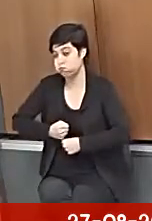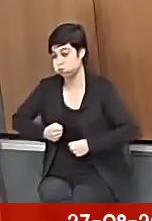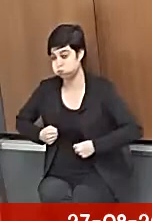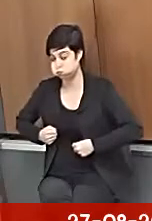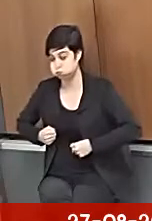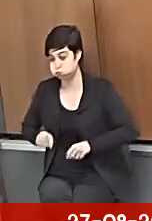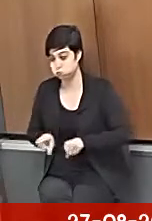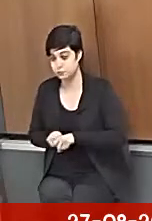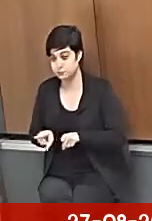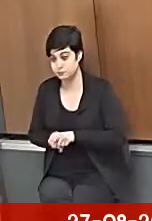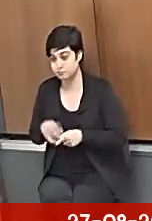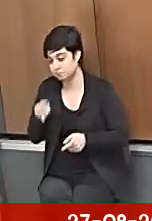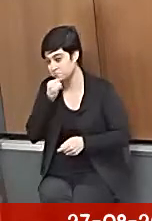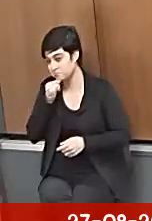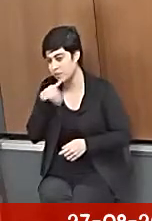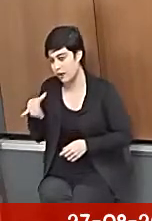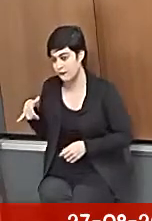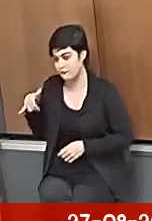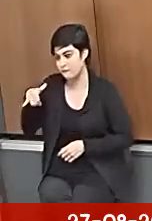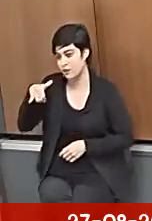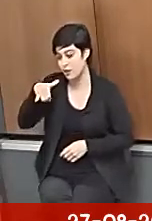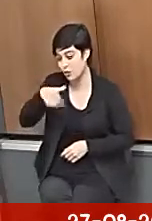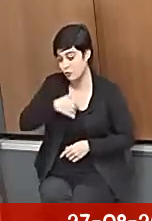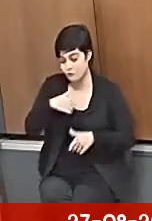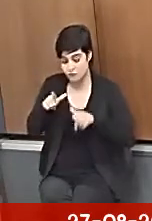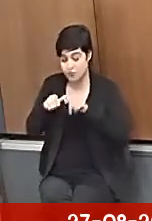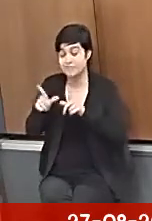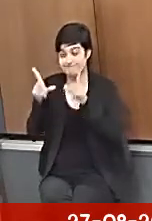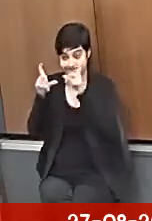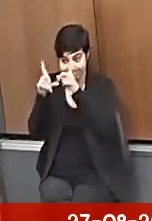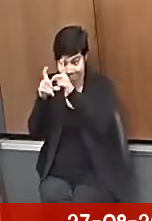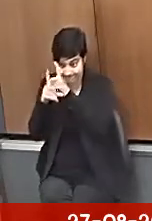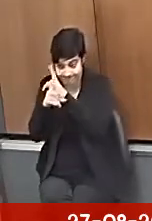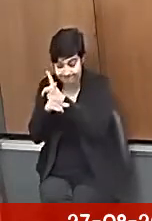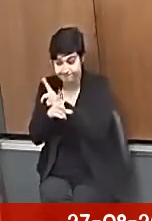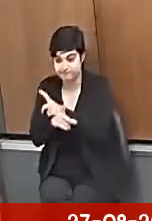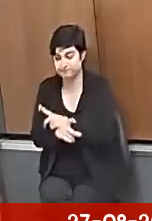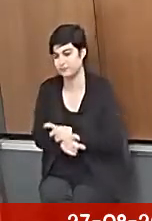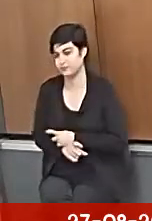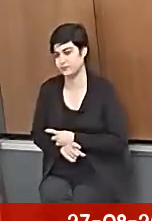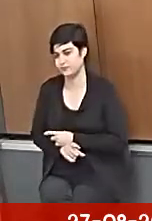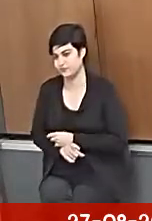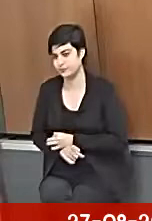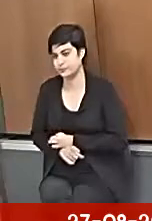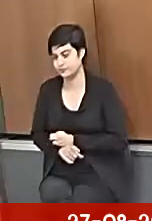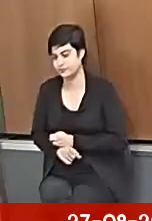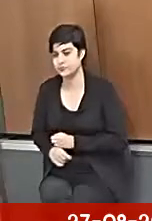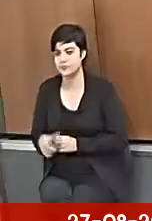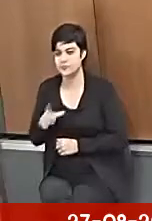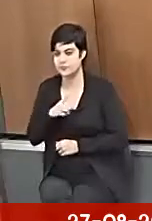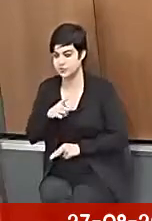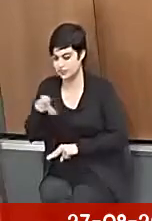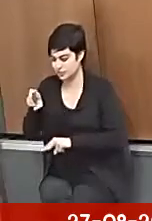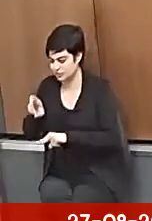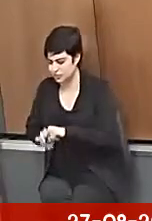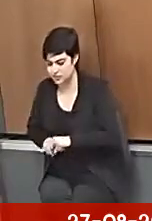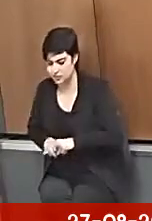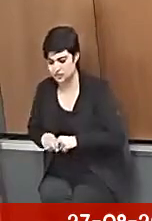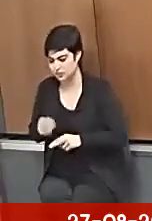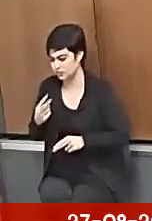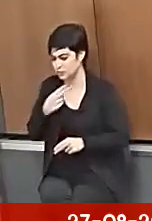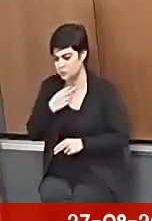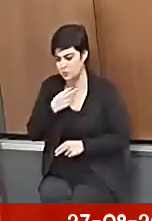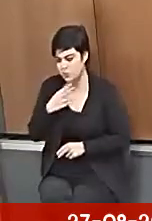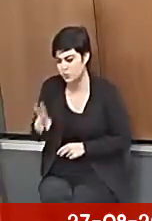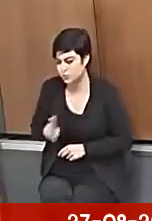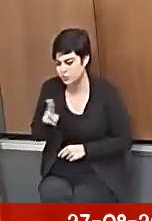quando viaja de avião passo meus perrengues que também não tem é difícil você passa naquela cadeira que foi proibida que ainda